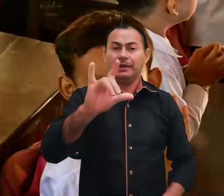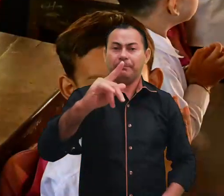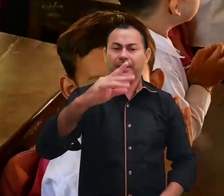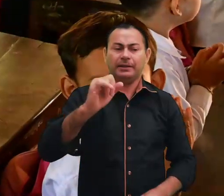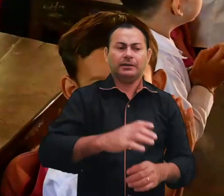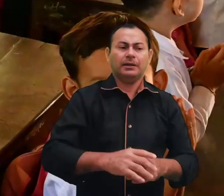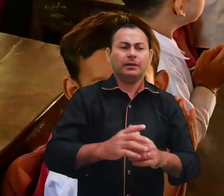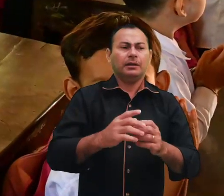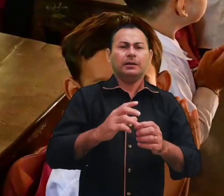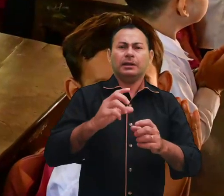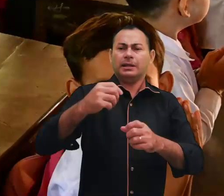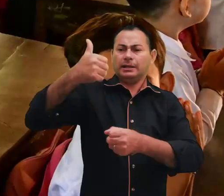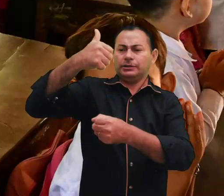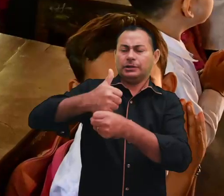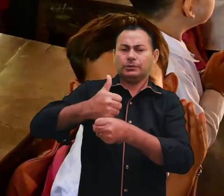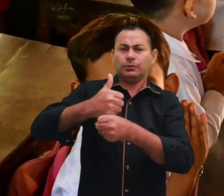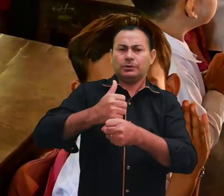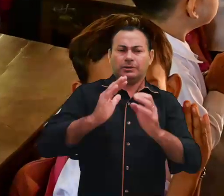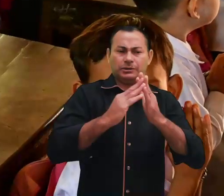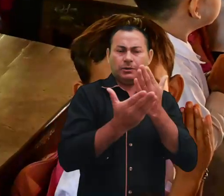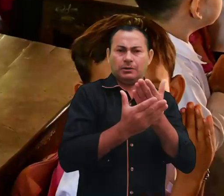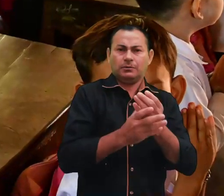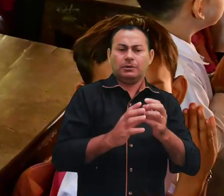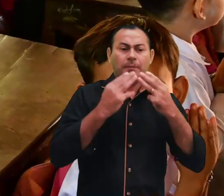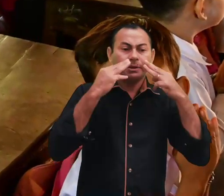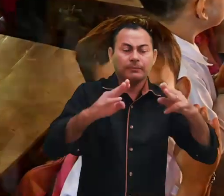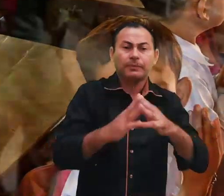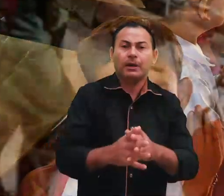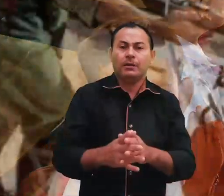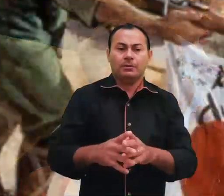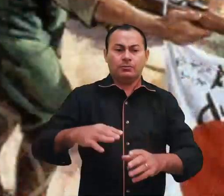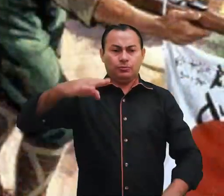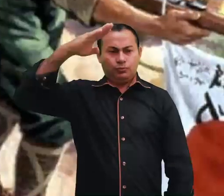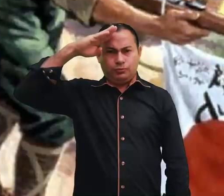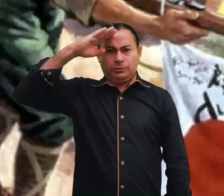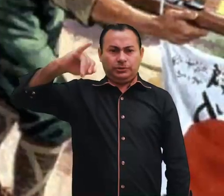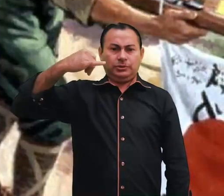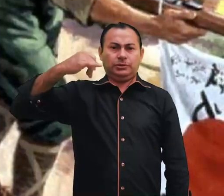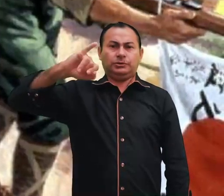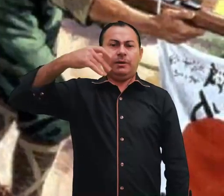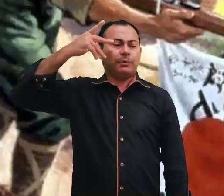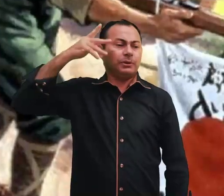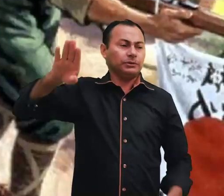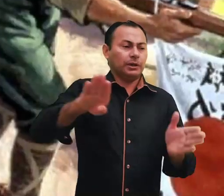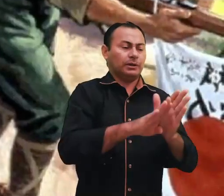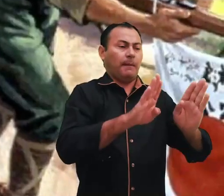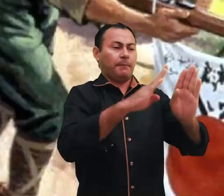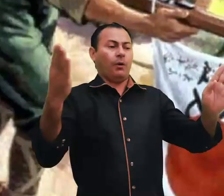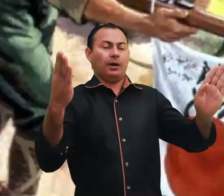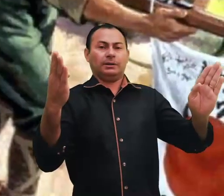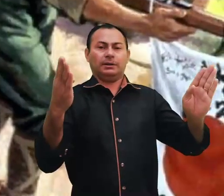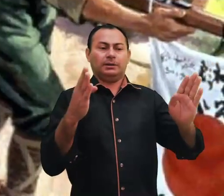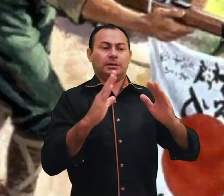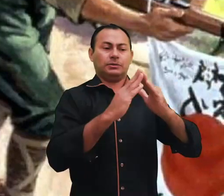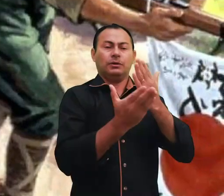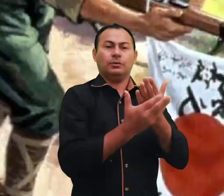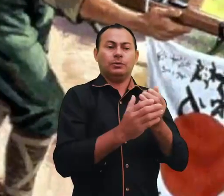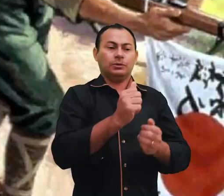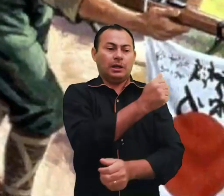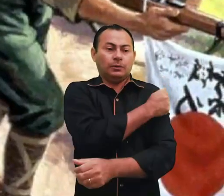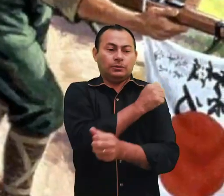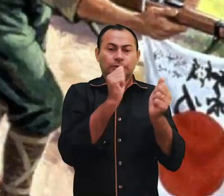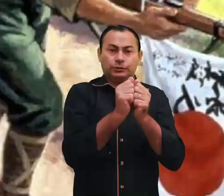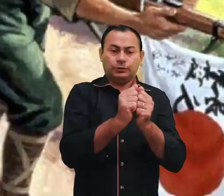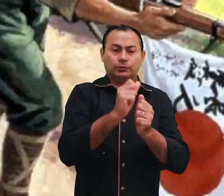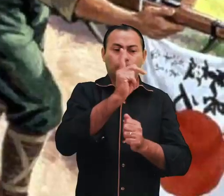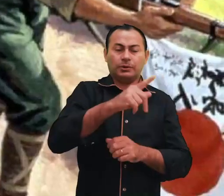pequena escola administrada por missionários. Quando as tropas japonesas chegaram na porta da escola, os alunos, junto com os professores, estavam